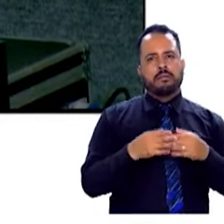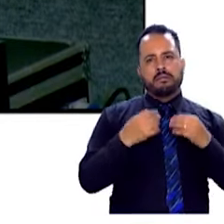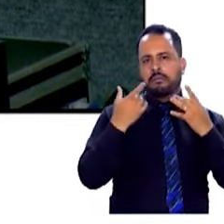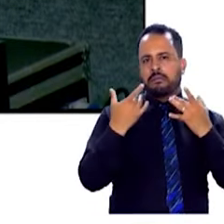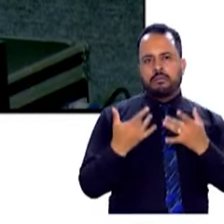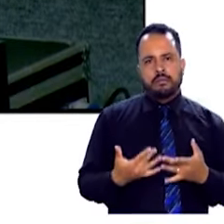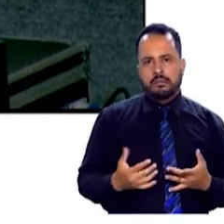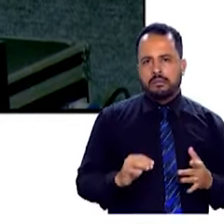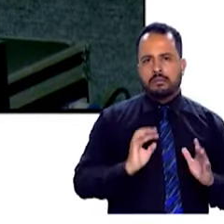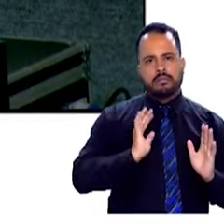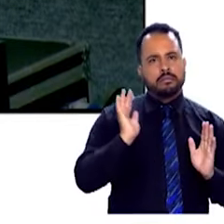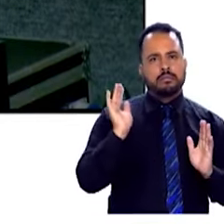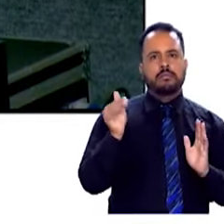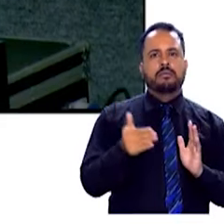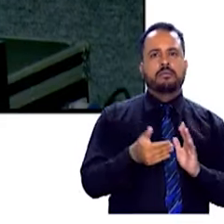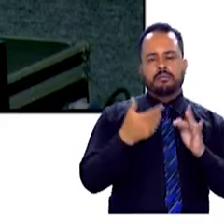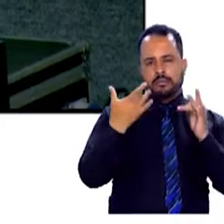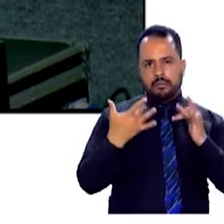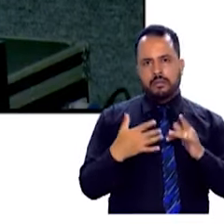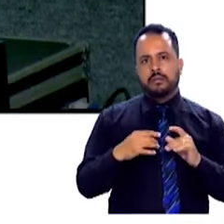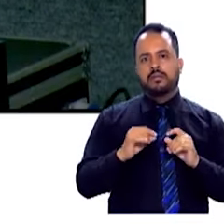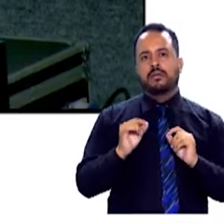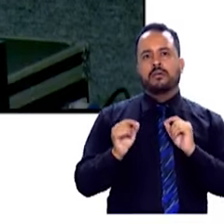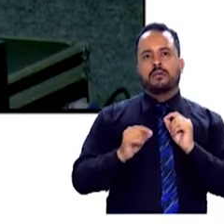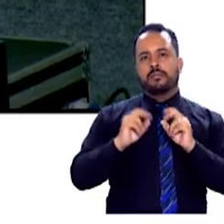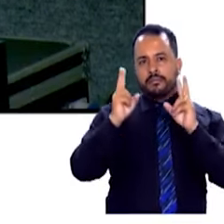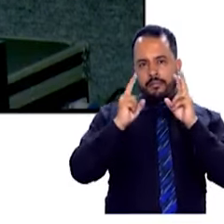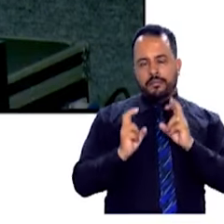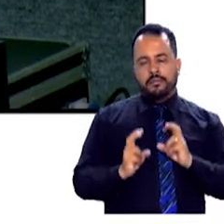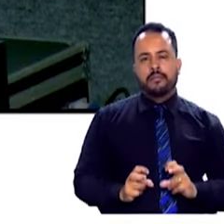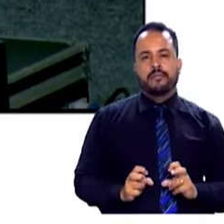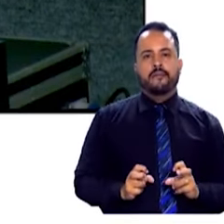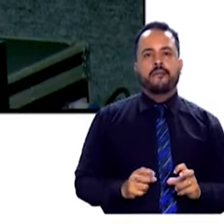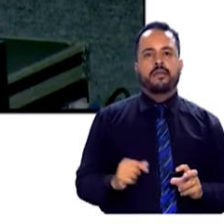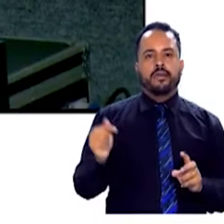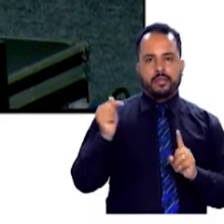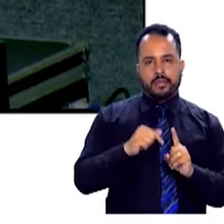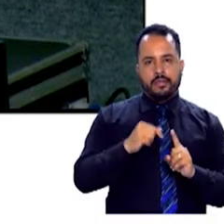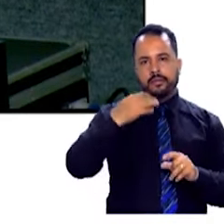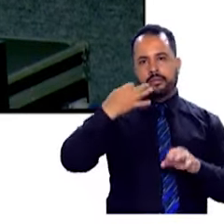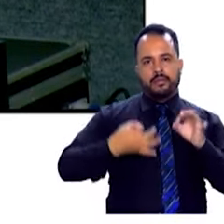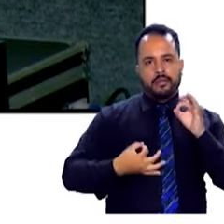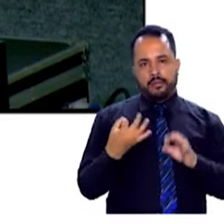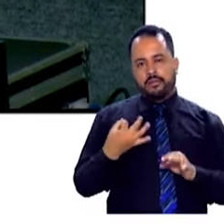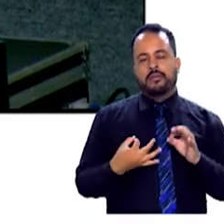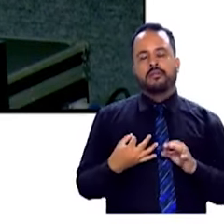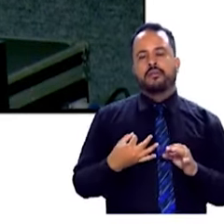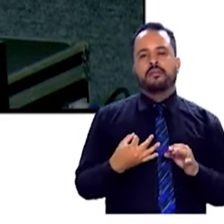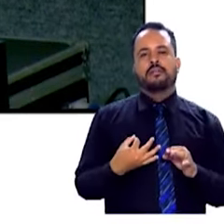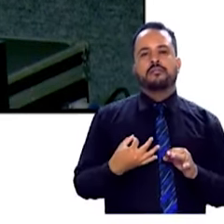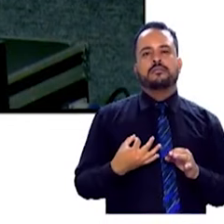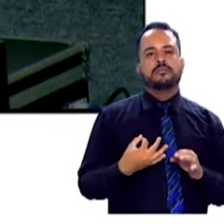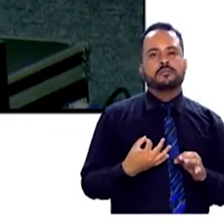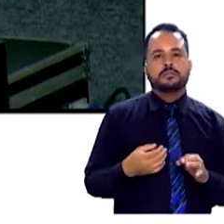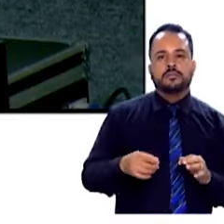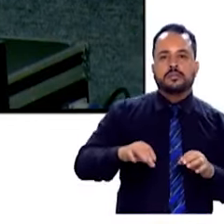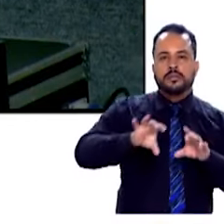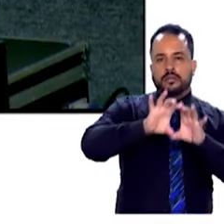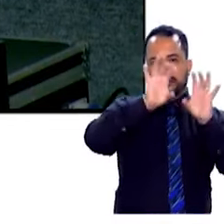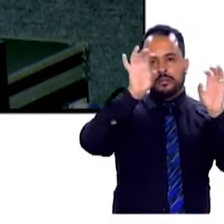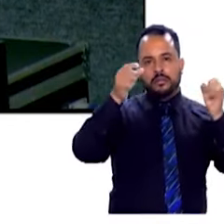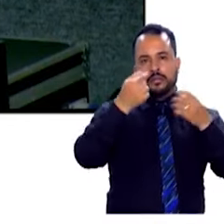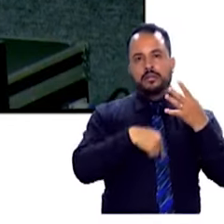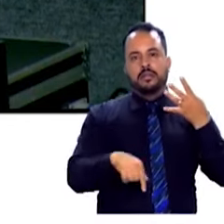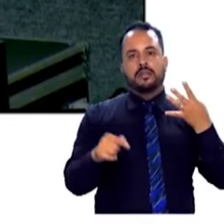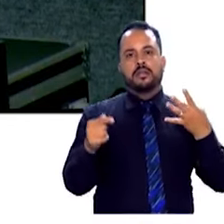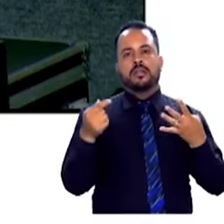todos os fatos materiais só que quando eles fazem isso o que eles dizem que é rácio o tribunal de origem o que me